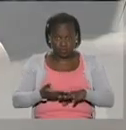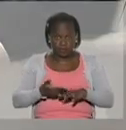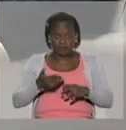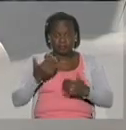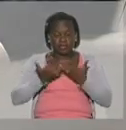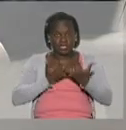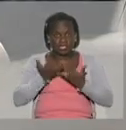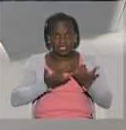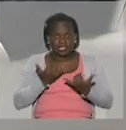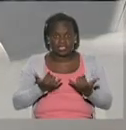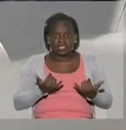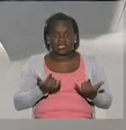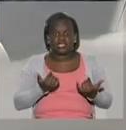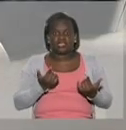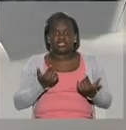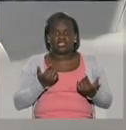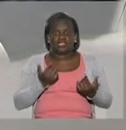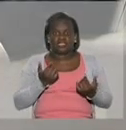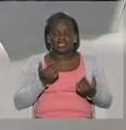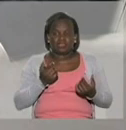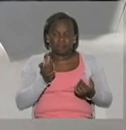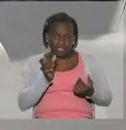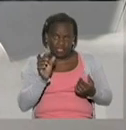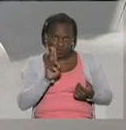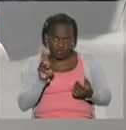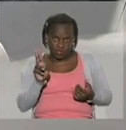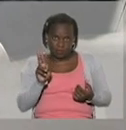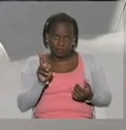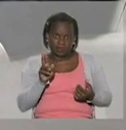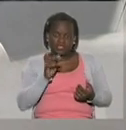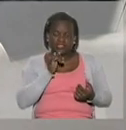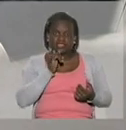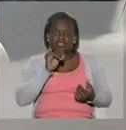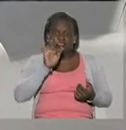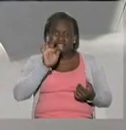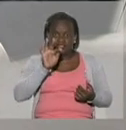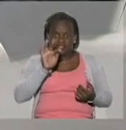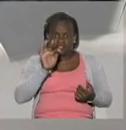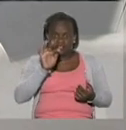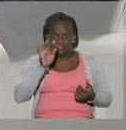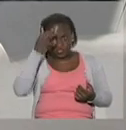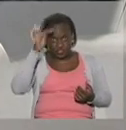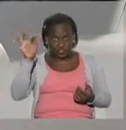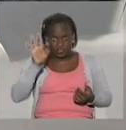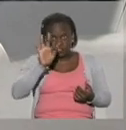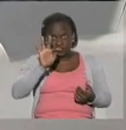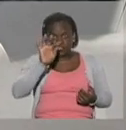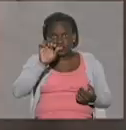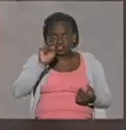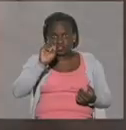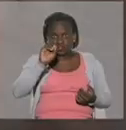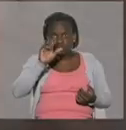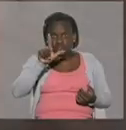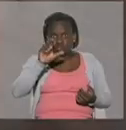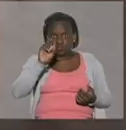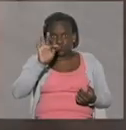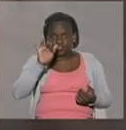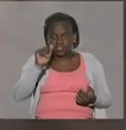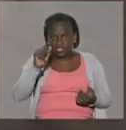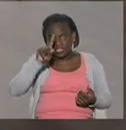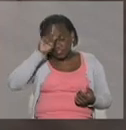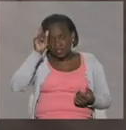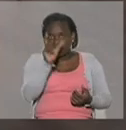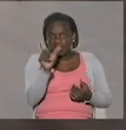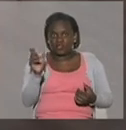fazem um pouquinho da brincadeirinha quanto ao nome, que é ao invés de filosofia, fisiologia. Então, eles